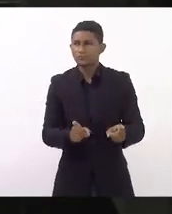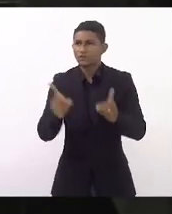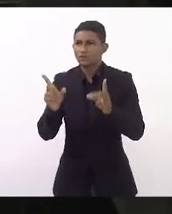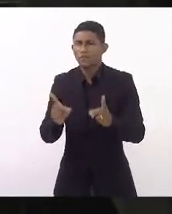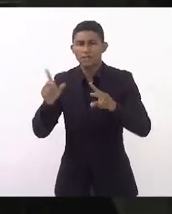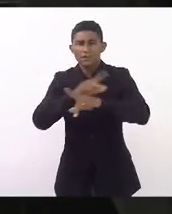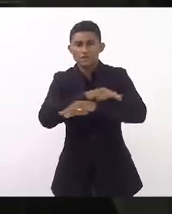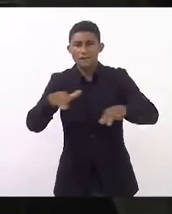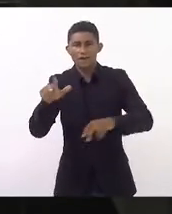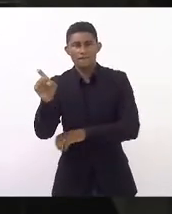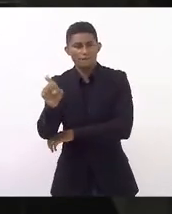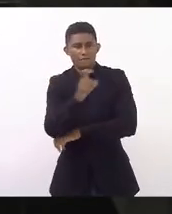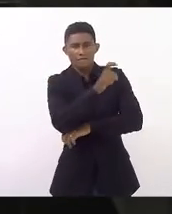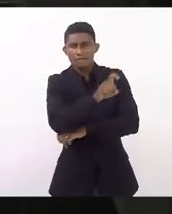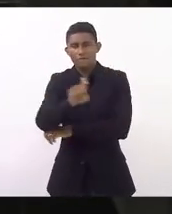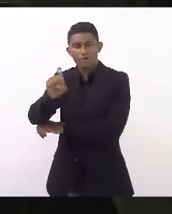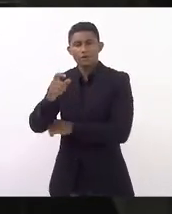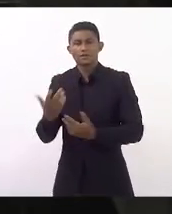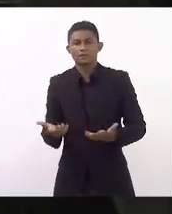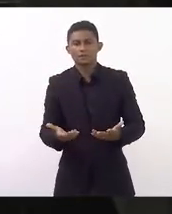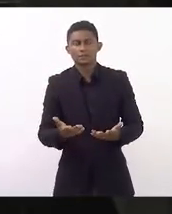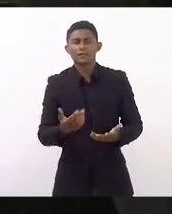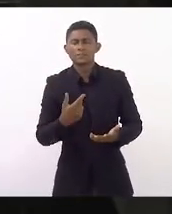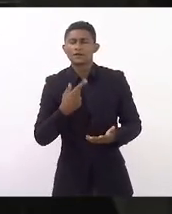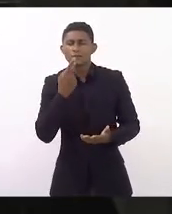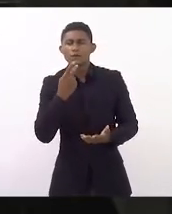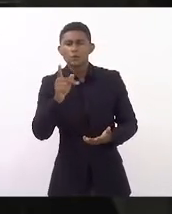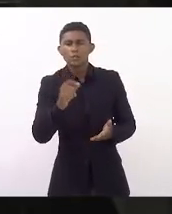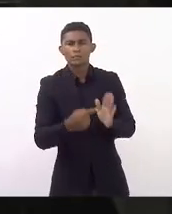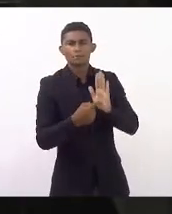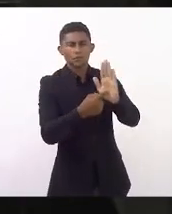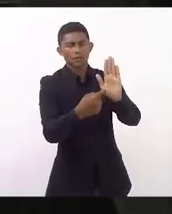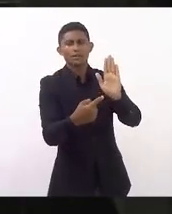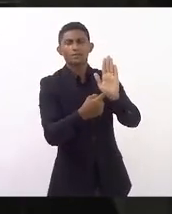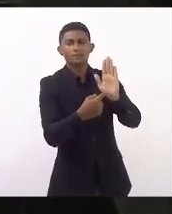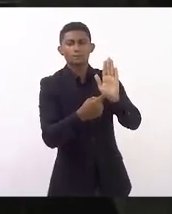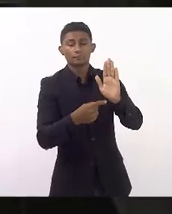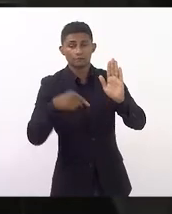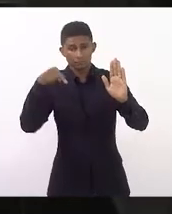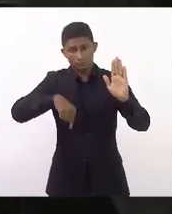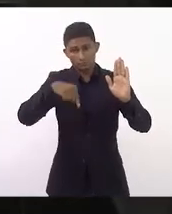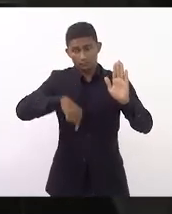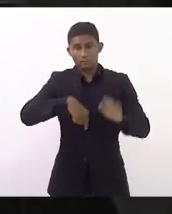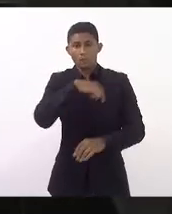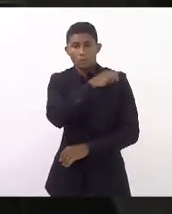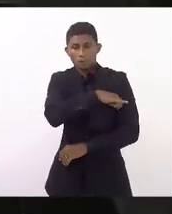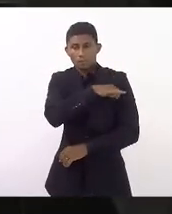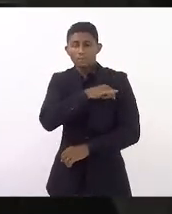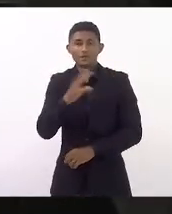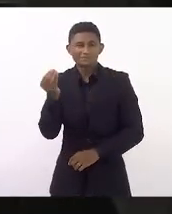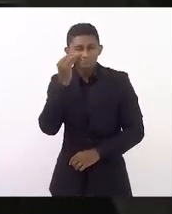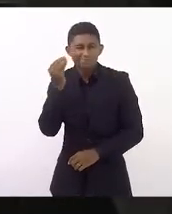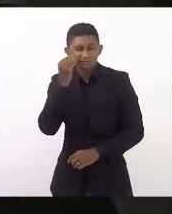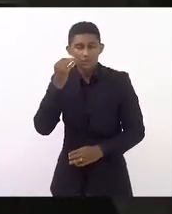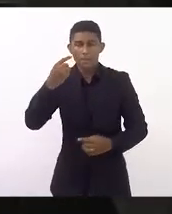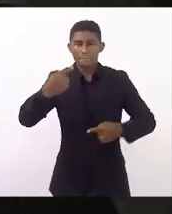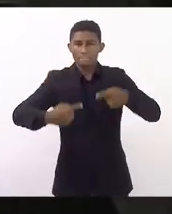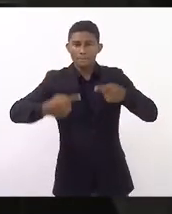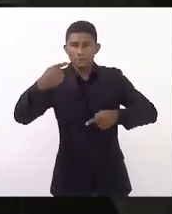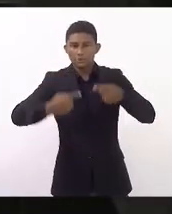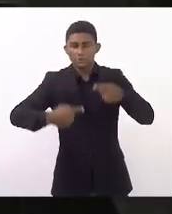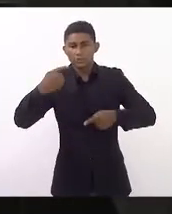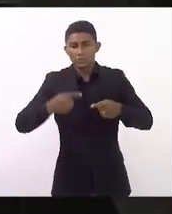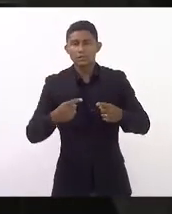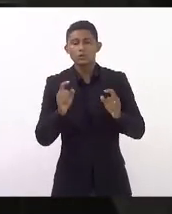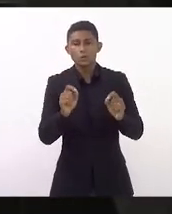contradição, a positiva contradição que esse projeto coloca. É o Rio de Janeiro tentando estabelecer uma política que